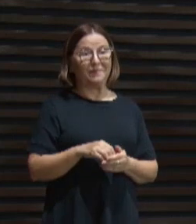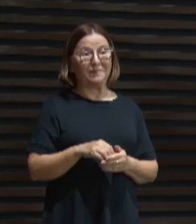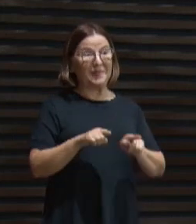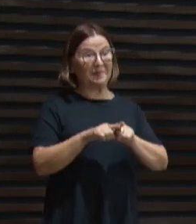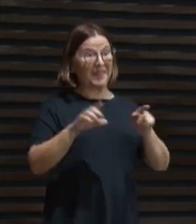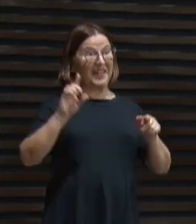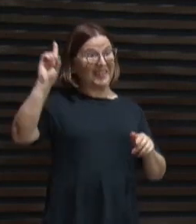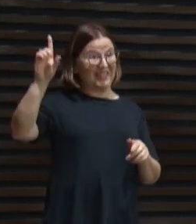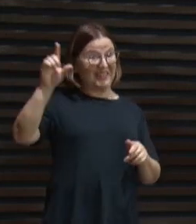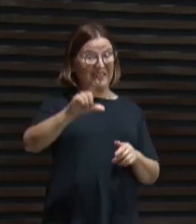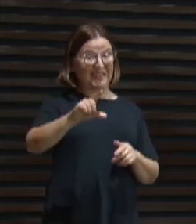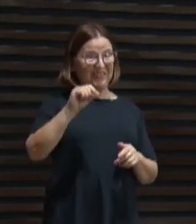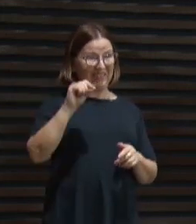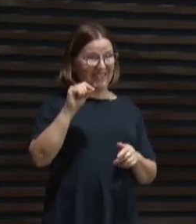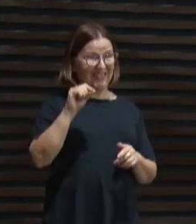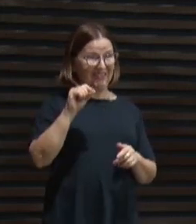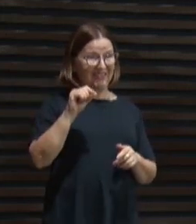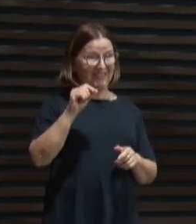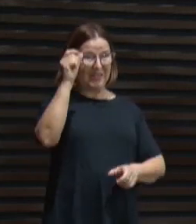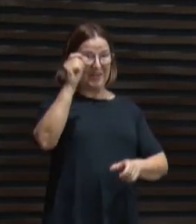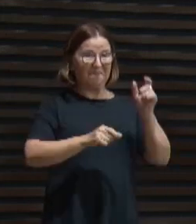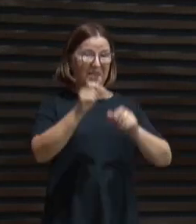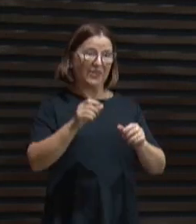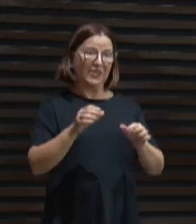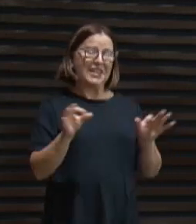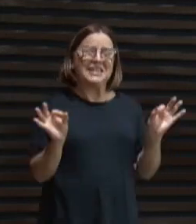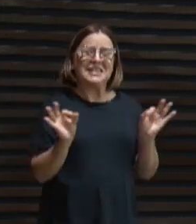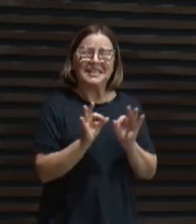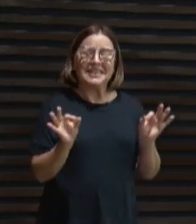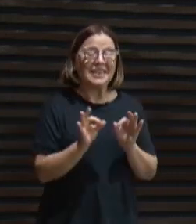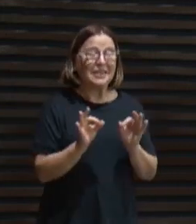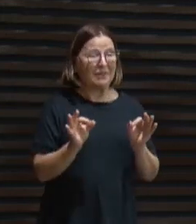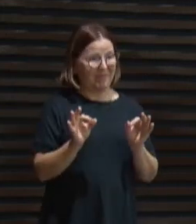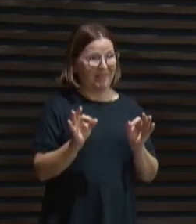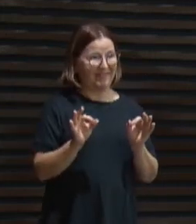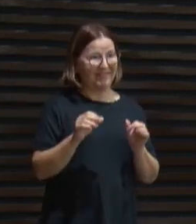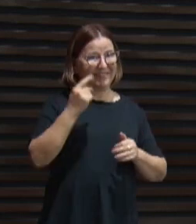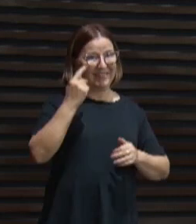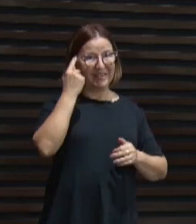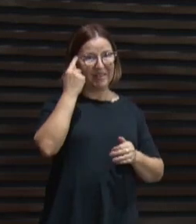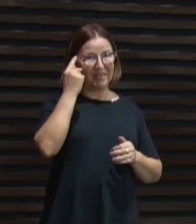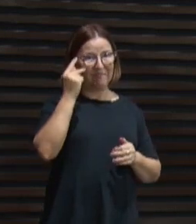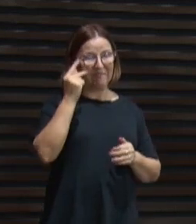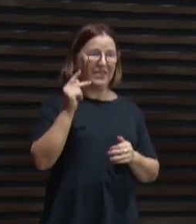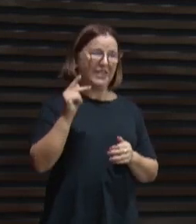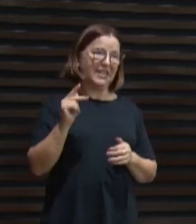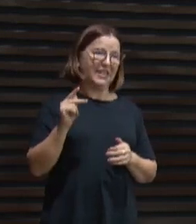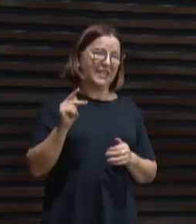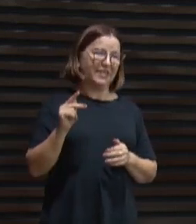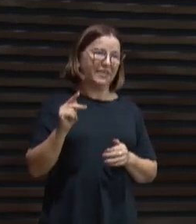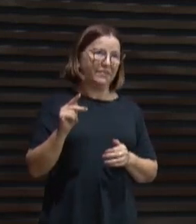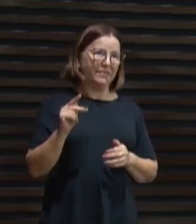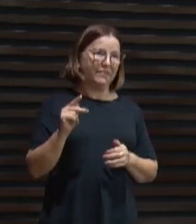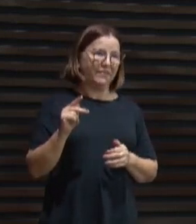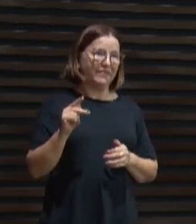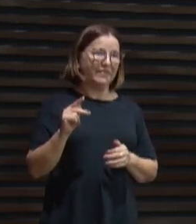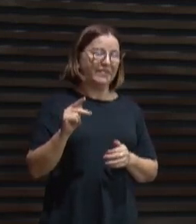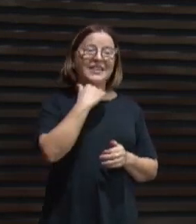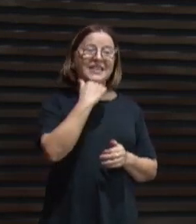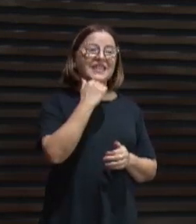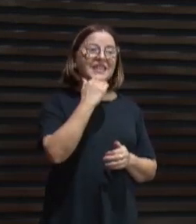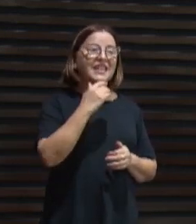escolheu gente do tipo Zé Ninguém para desmascarar as pretensões vãs dos